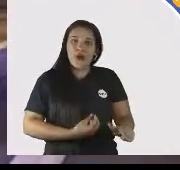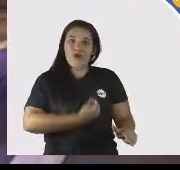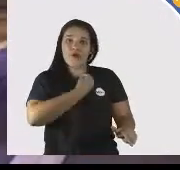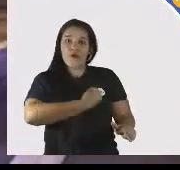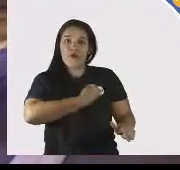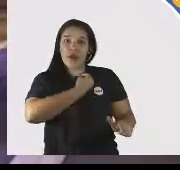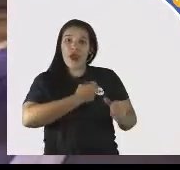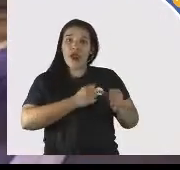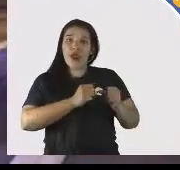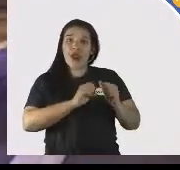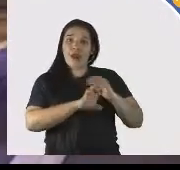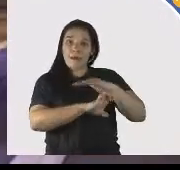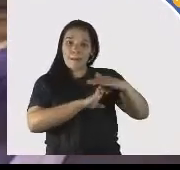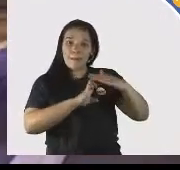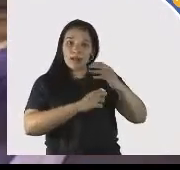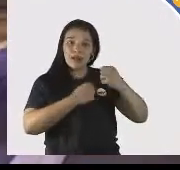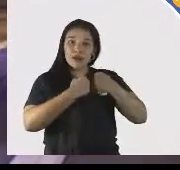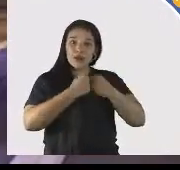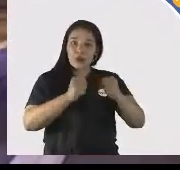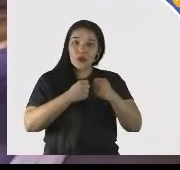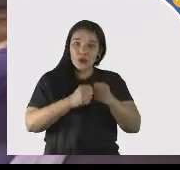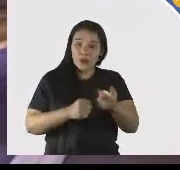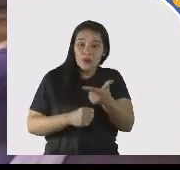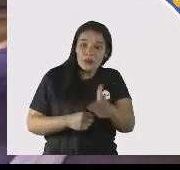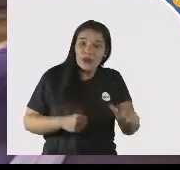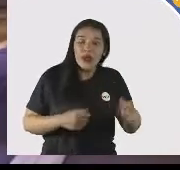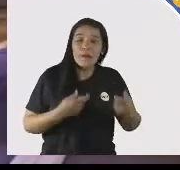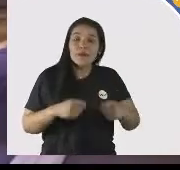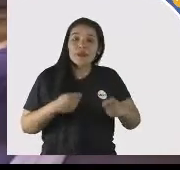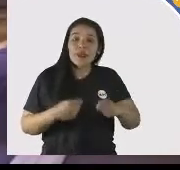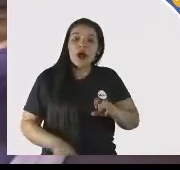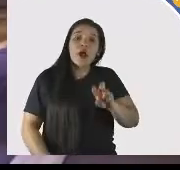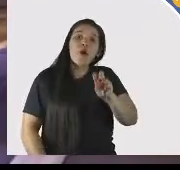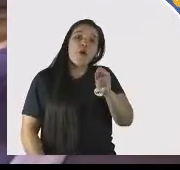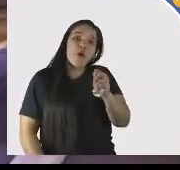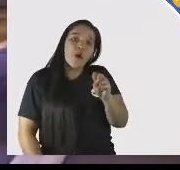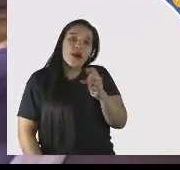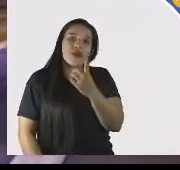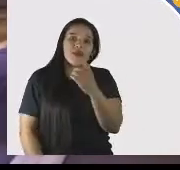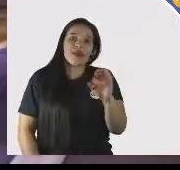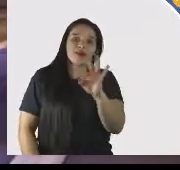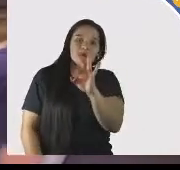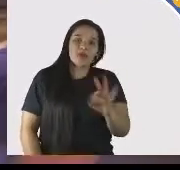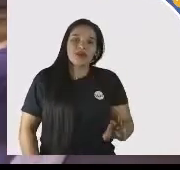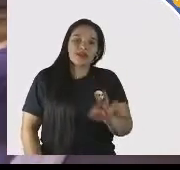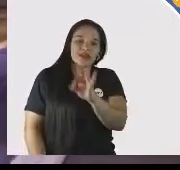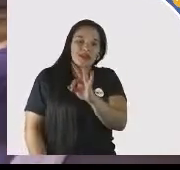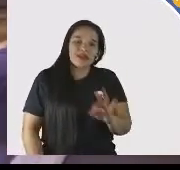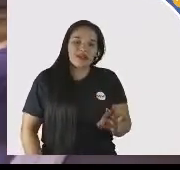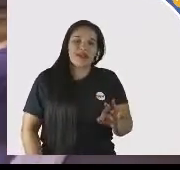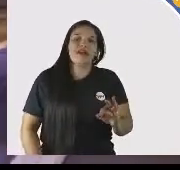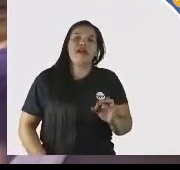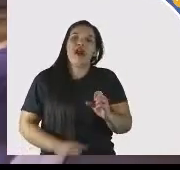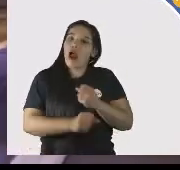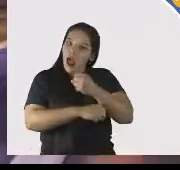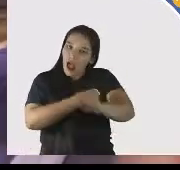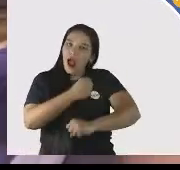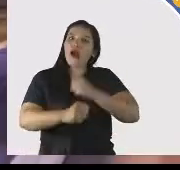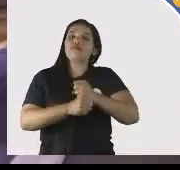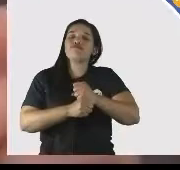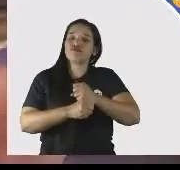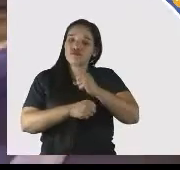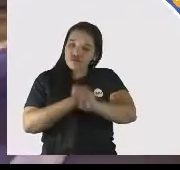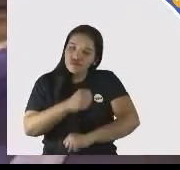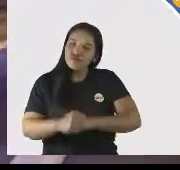Ela precisa renovar de 8 a 10 por cento da frota dela todos os anos se ela